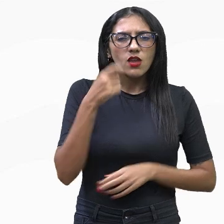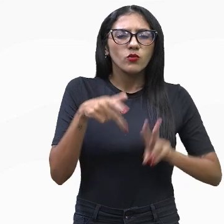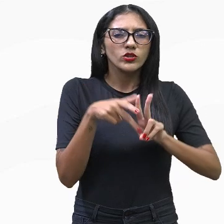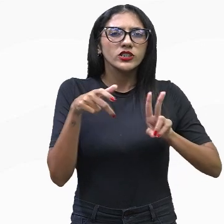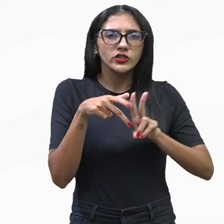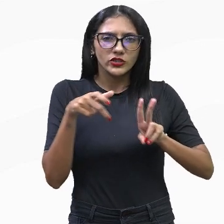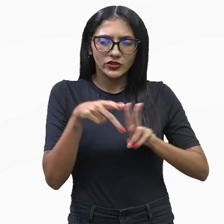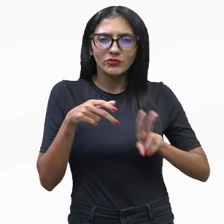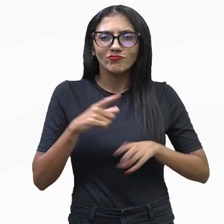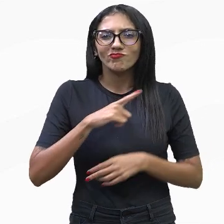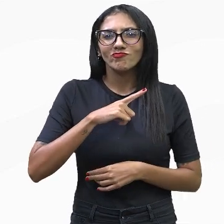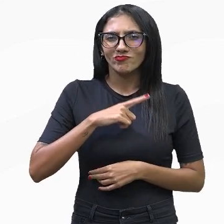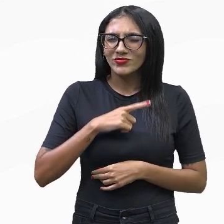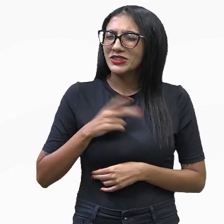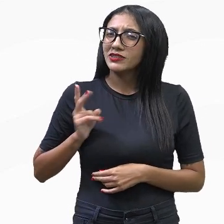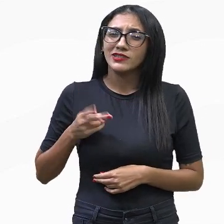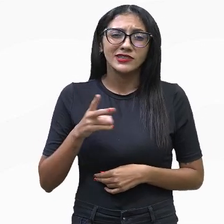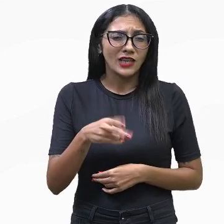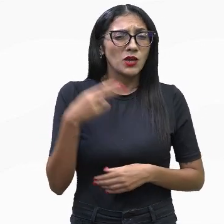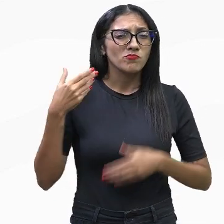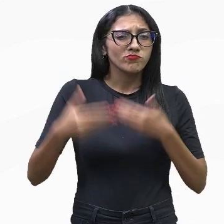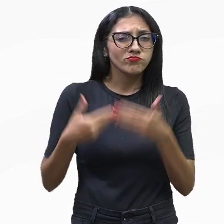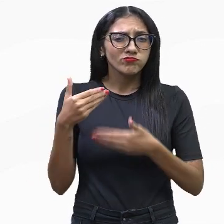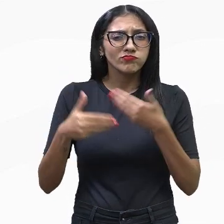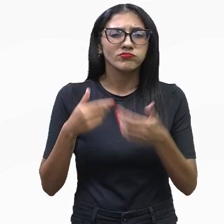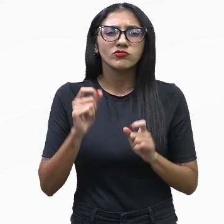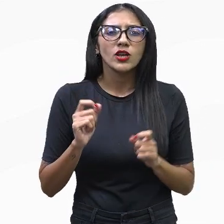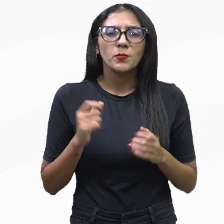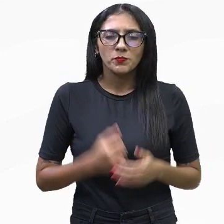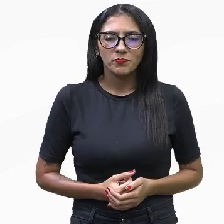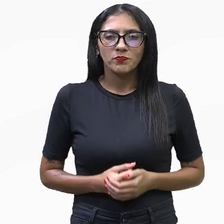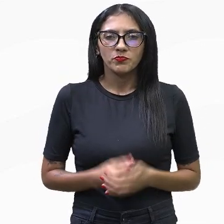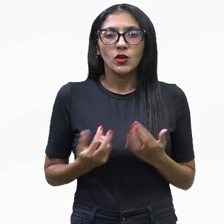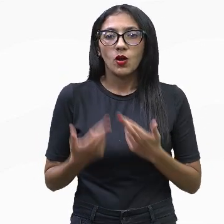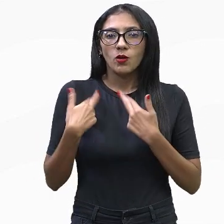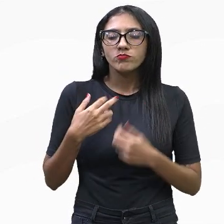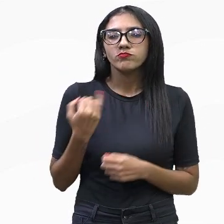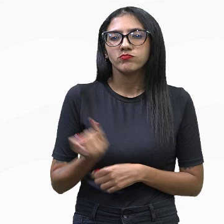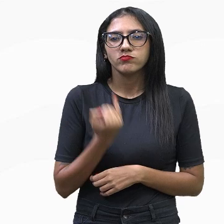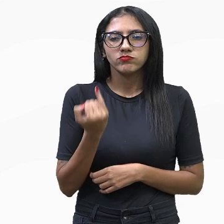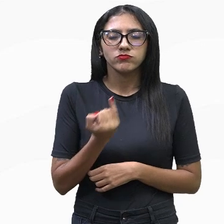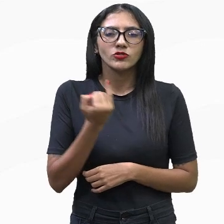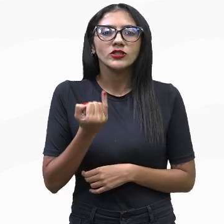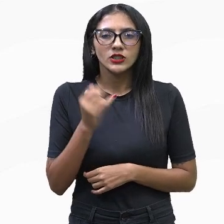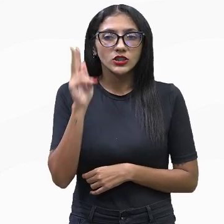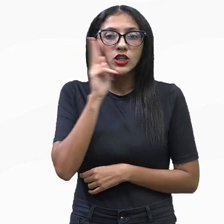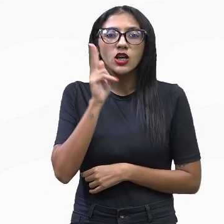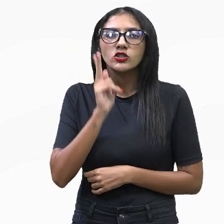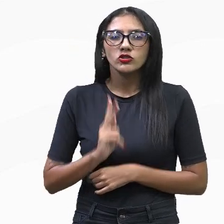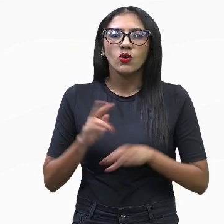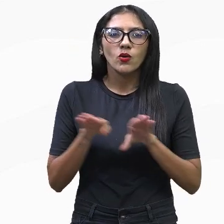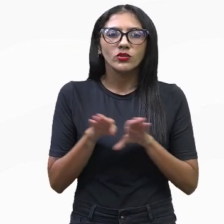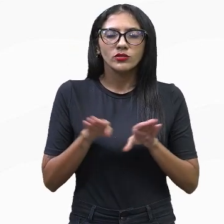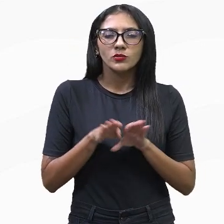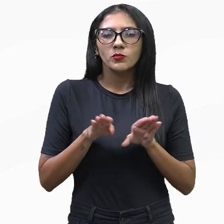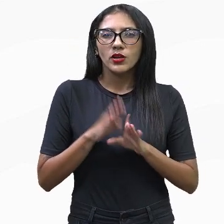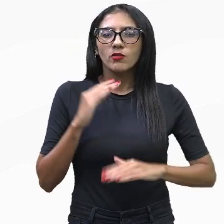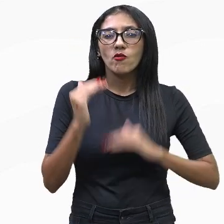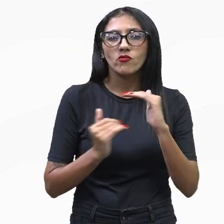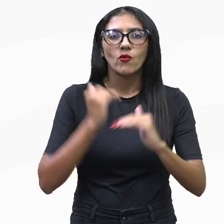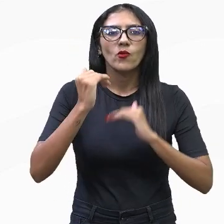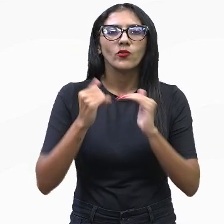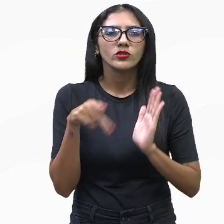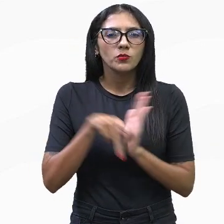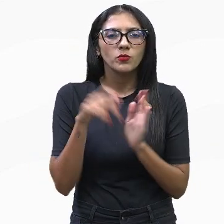tiveram e continuam tendo papel importante na história e na construção da